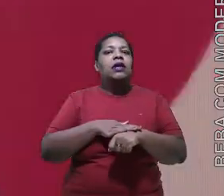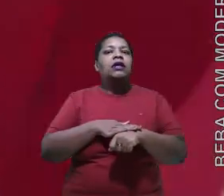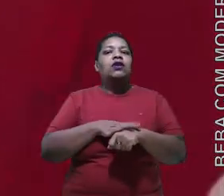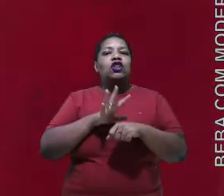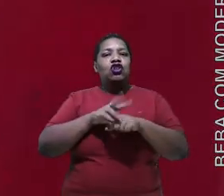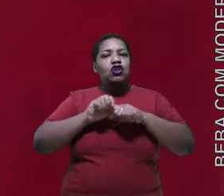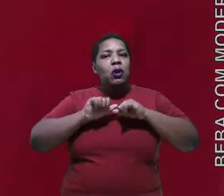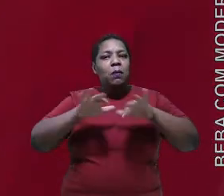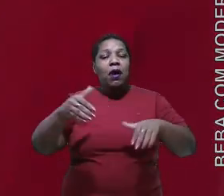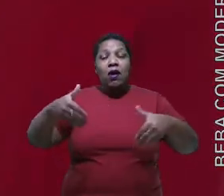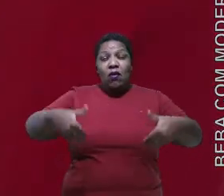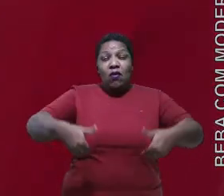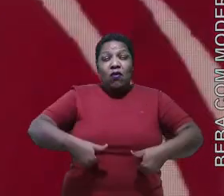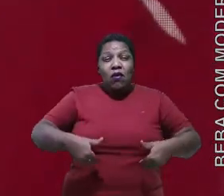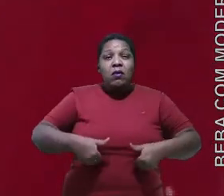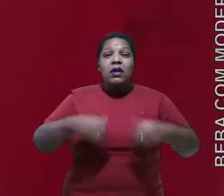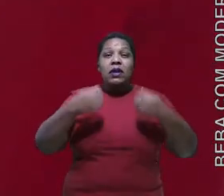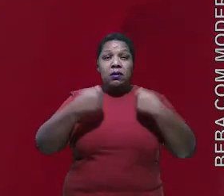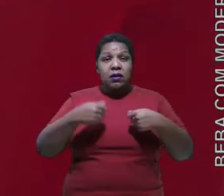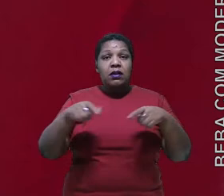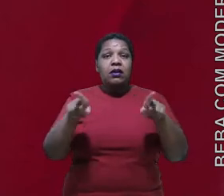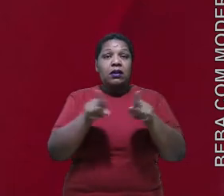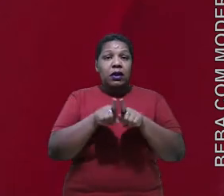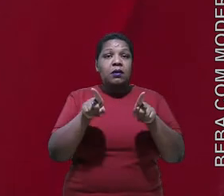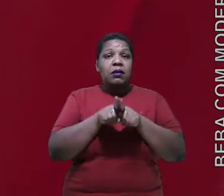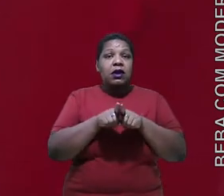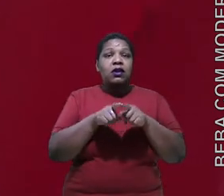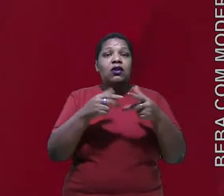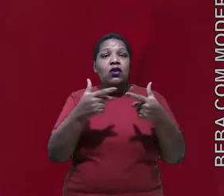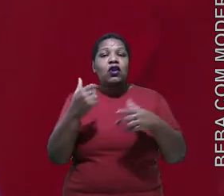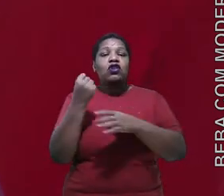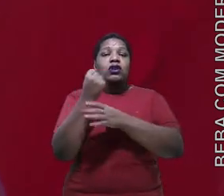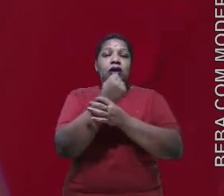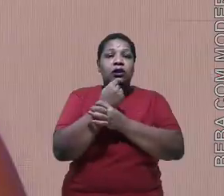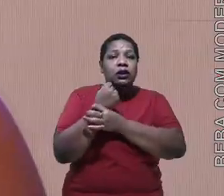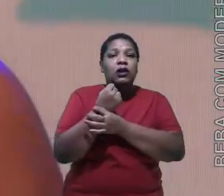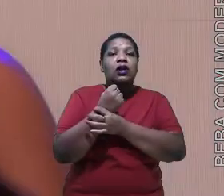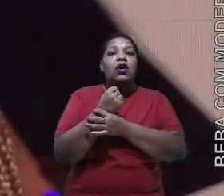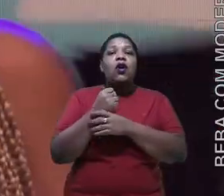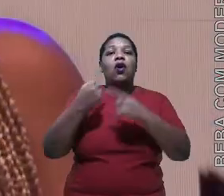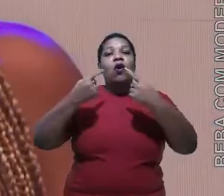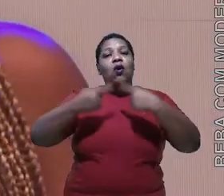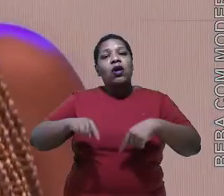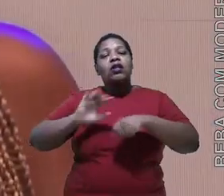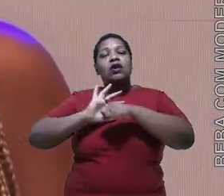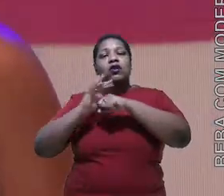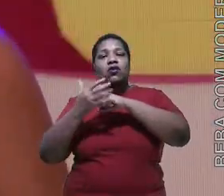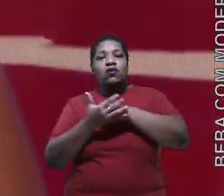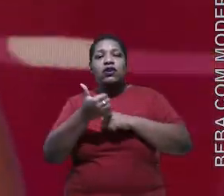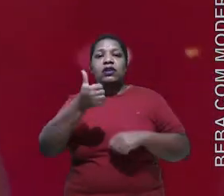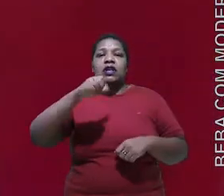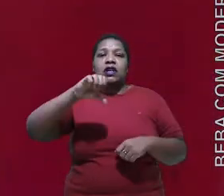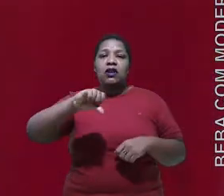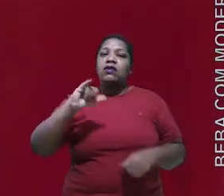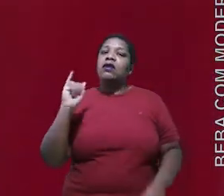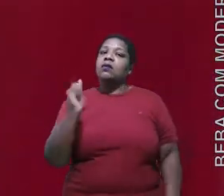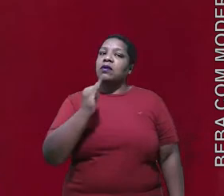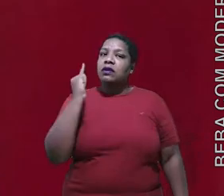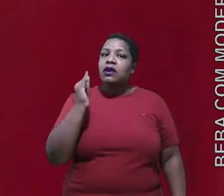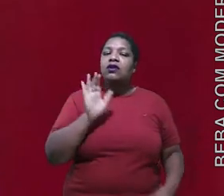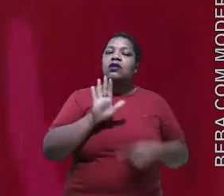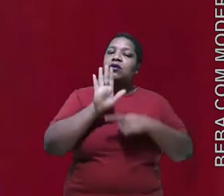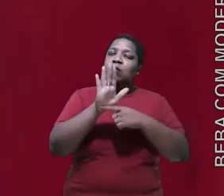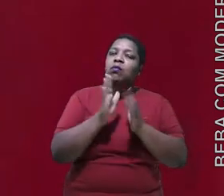com a fome então precisando também de equipamento de segurança né contra covid-19 então é muito importante que se você puder